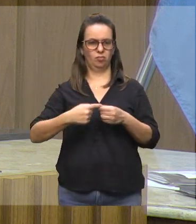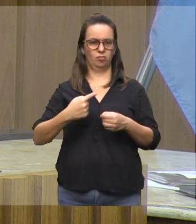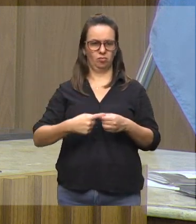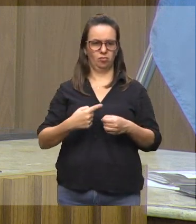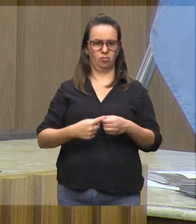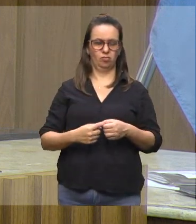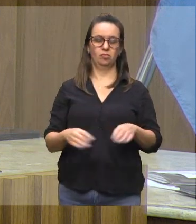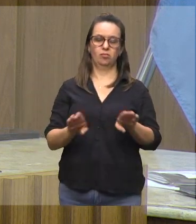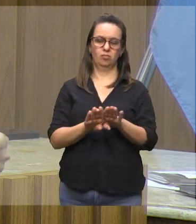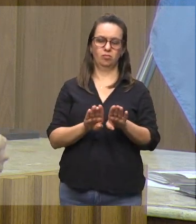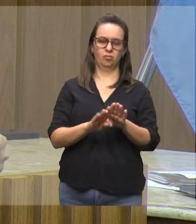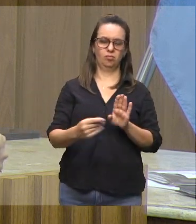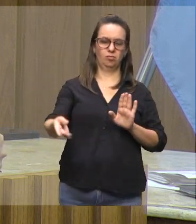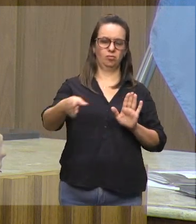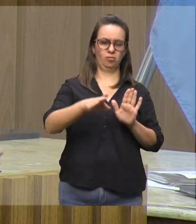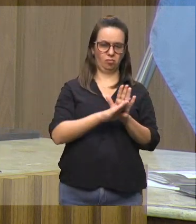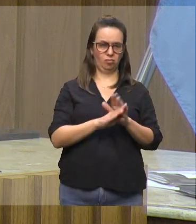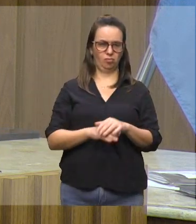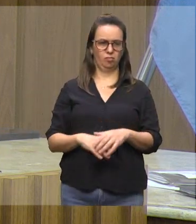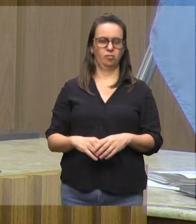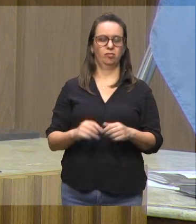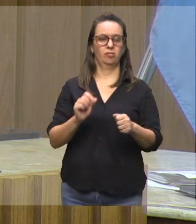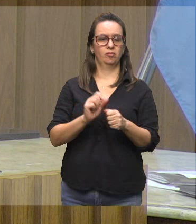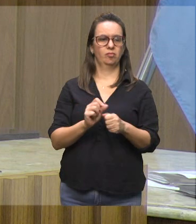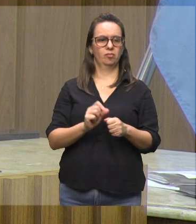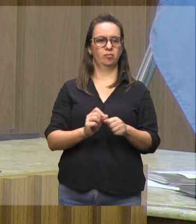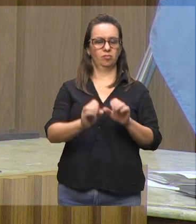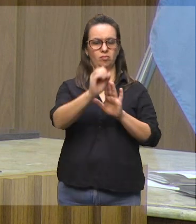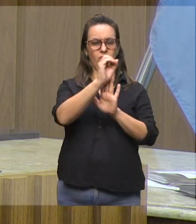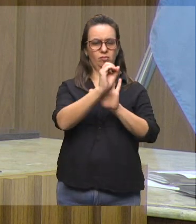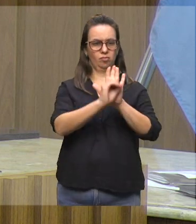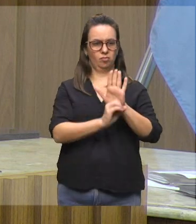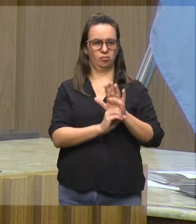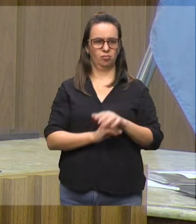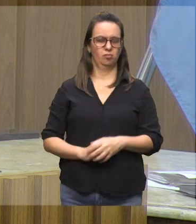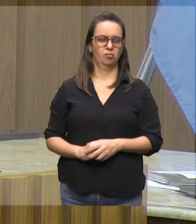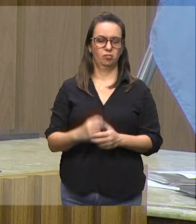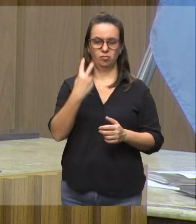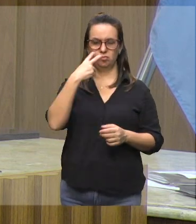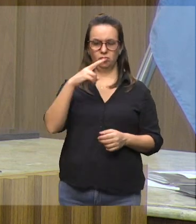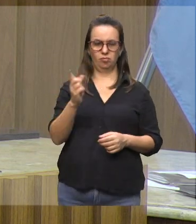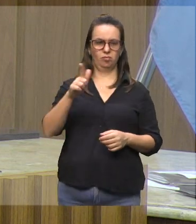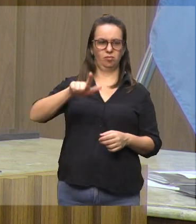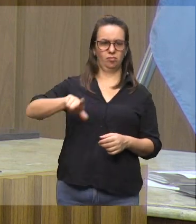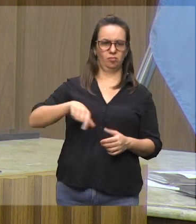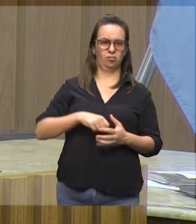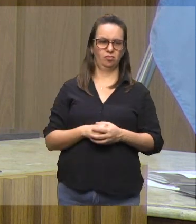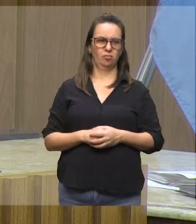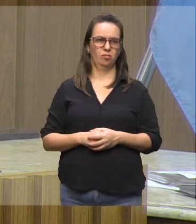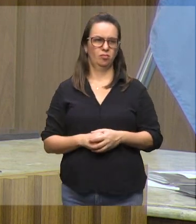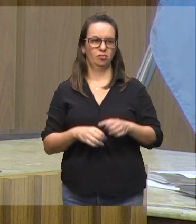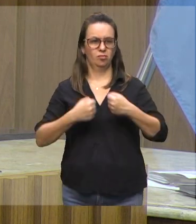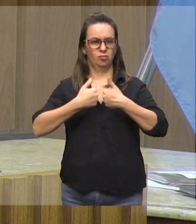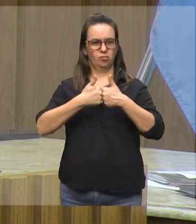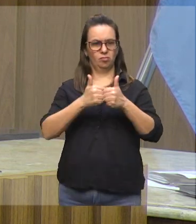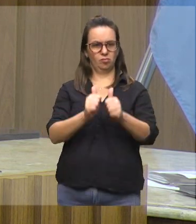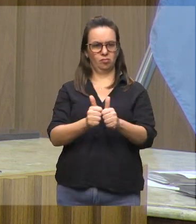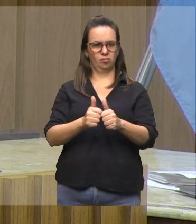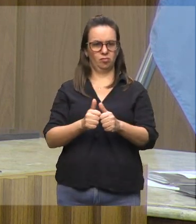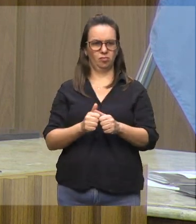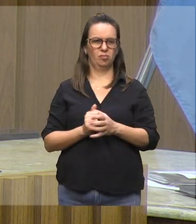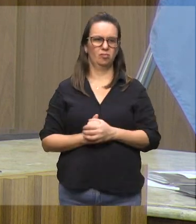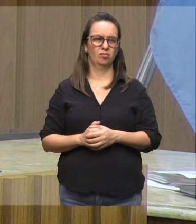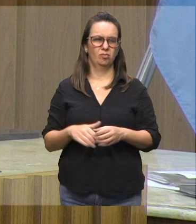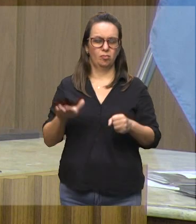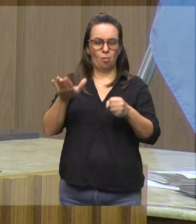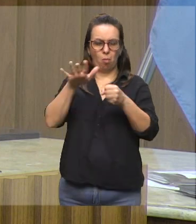para a Voa para que ela possa rever. Os ônibus estão superlotados, não há condição salubre das pessoas andarem nos